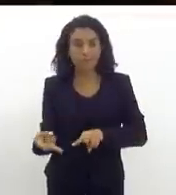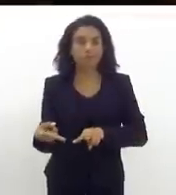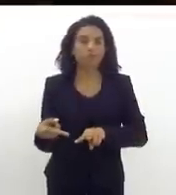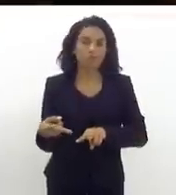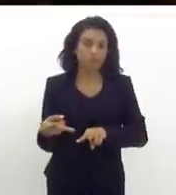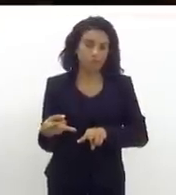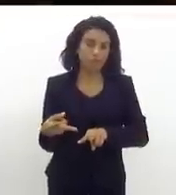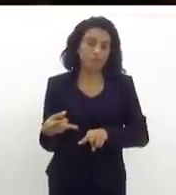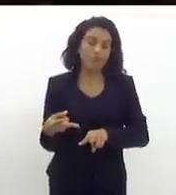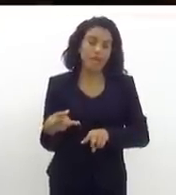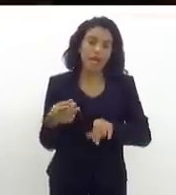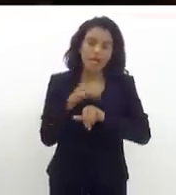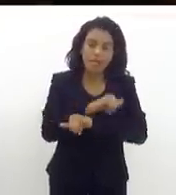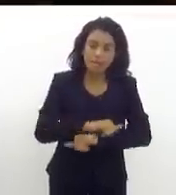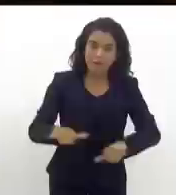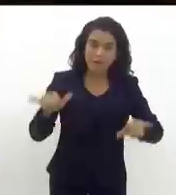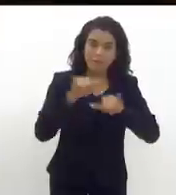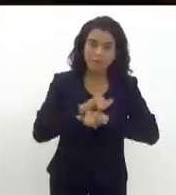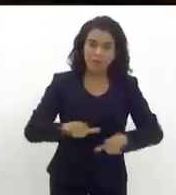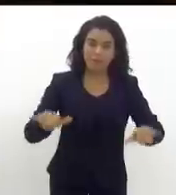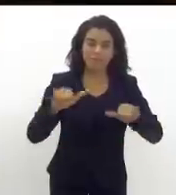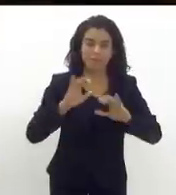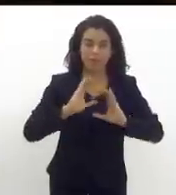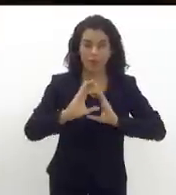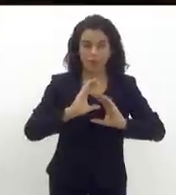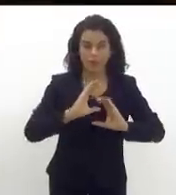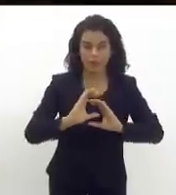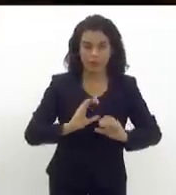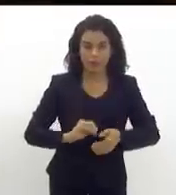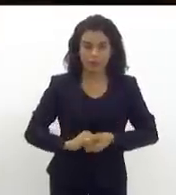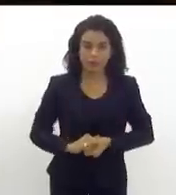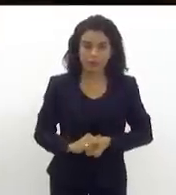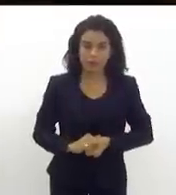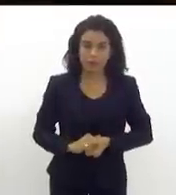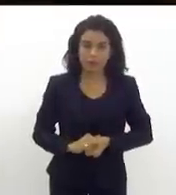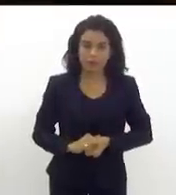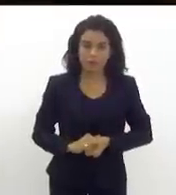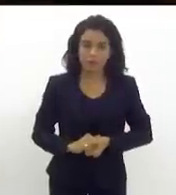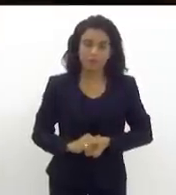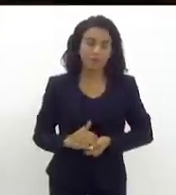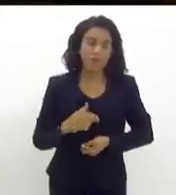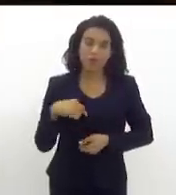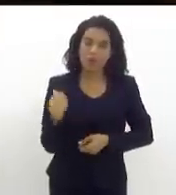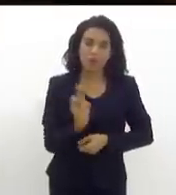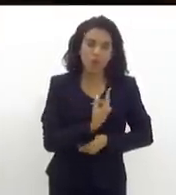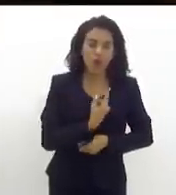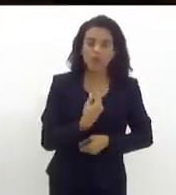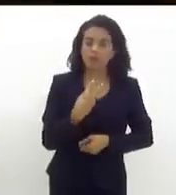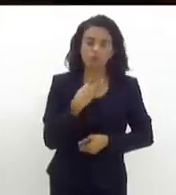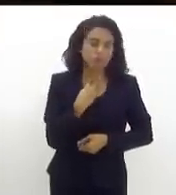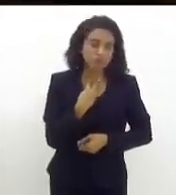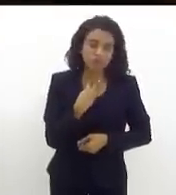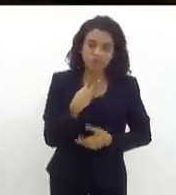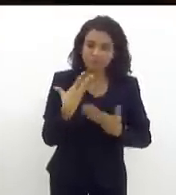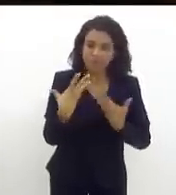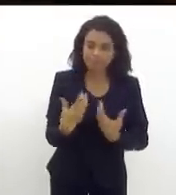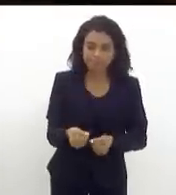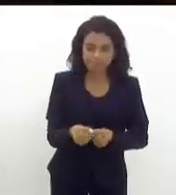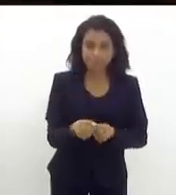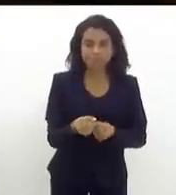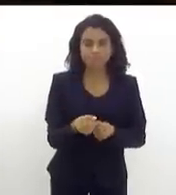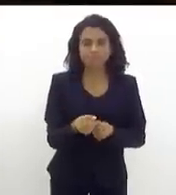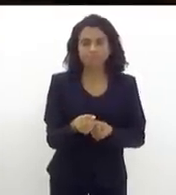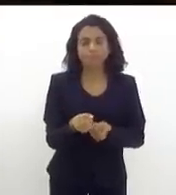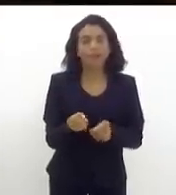da grande mídia e mídia de comunicação não poderemos senhoras e senhores